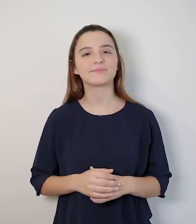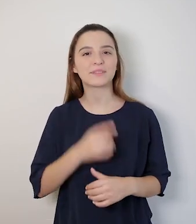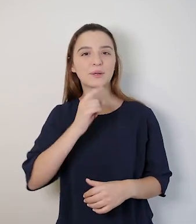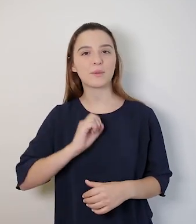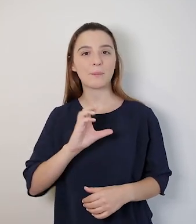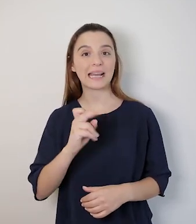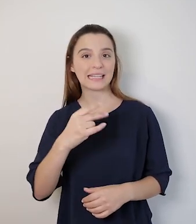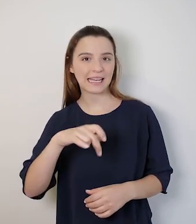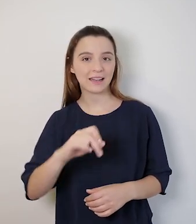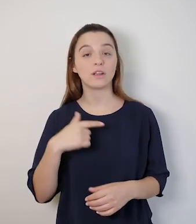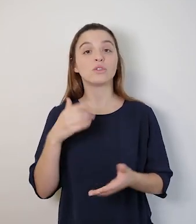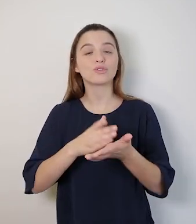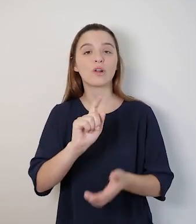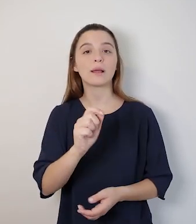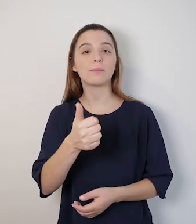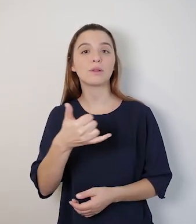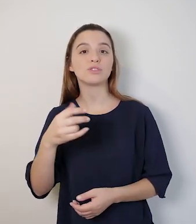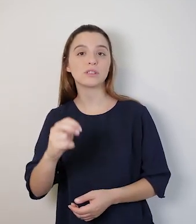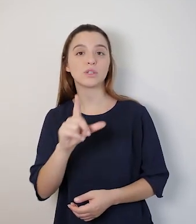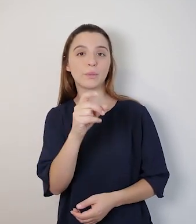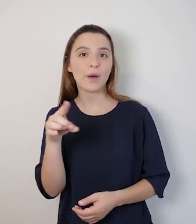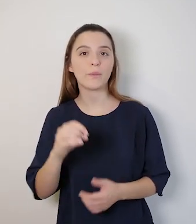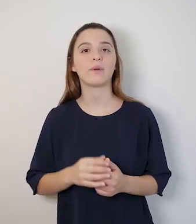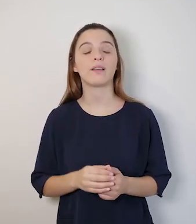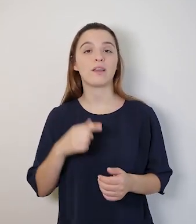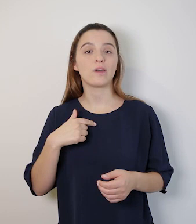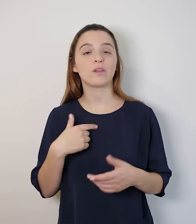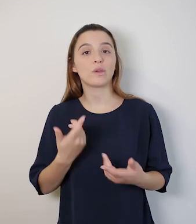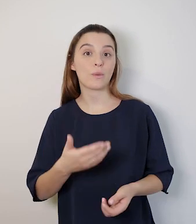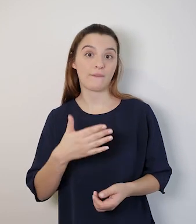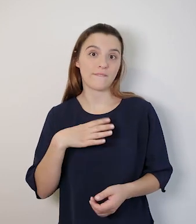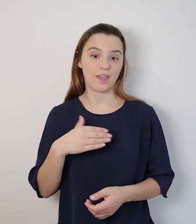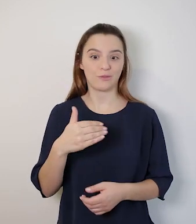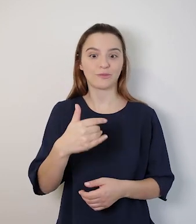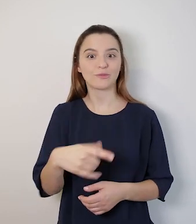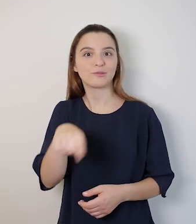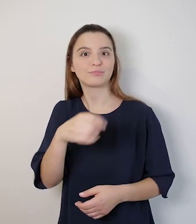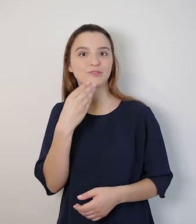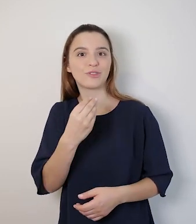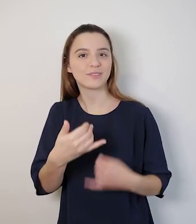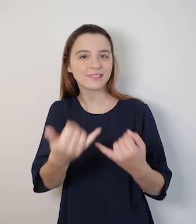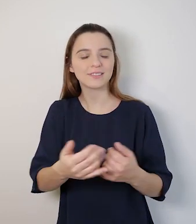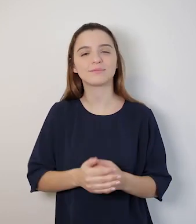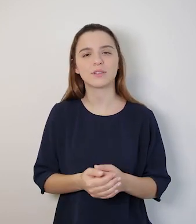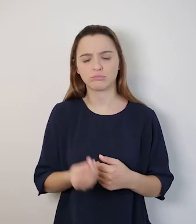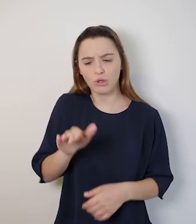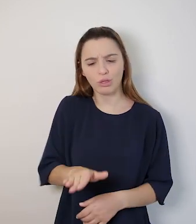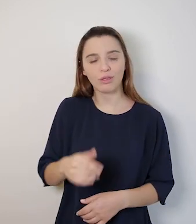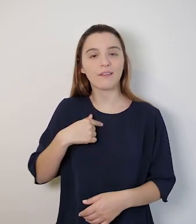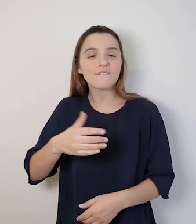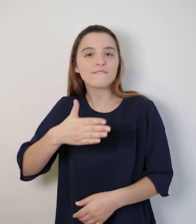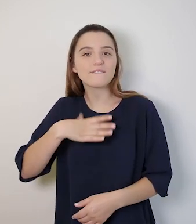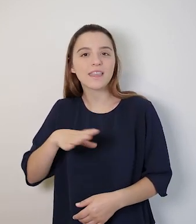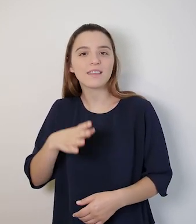Olá, eu sou a Catarina, frequente a EB23 Corga de Lobão e pretendo ser a próxima jovem autarca. Desde pequena que